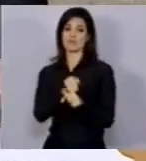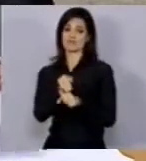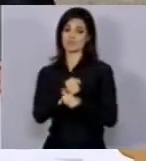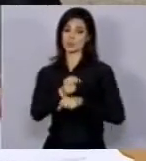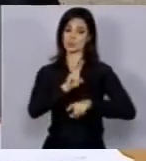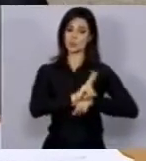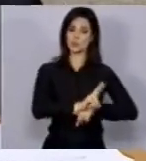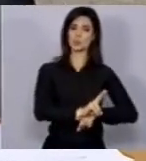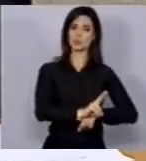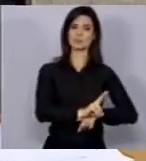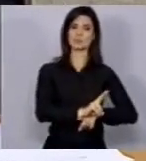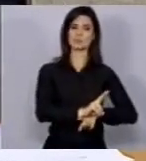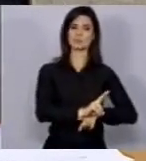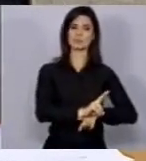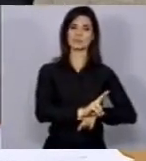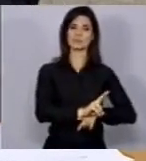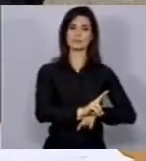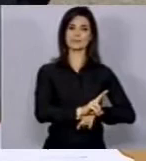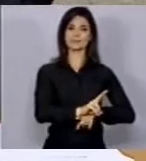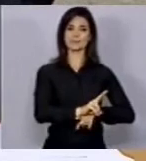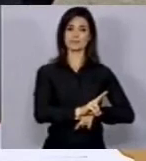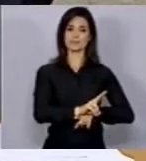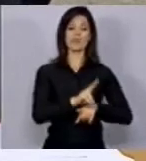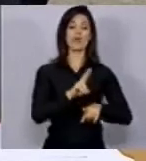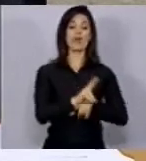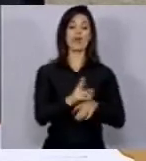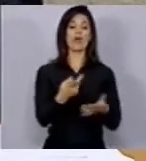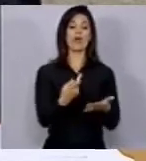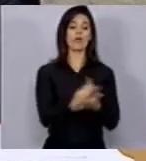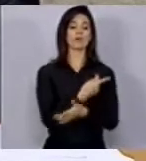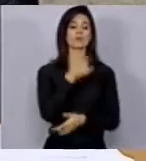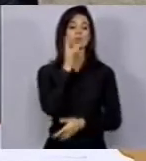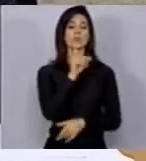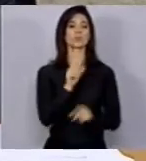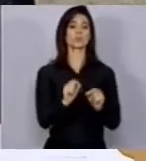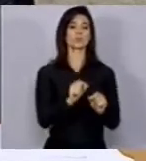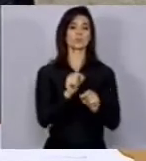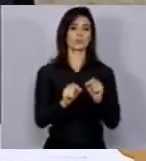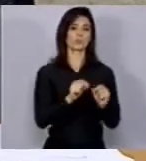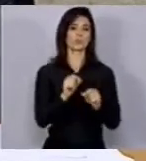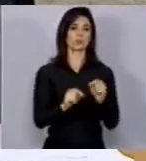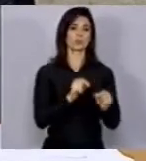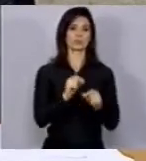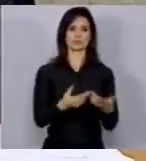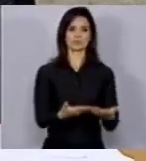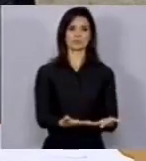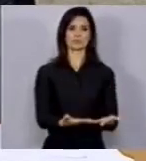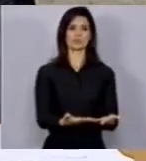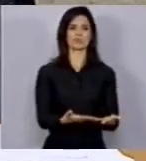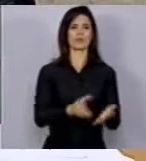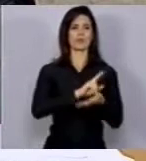OAB. Dela resultaram, entre outras conquistas, a revogação do AI-5 e